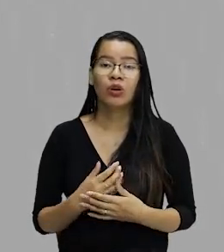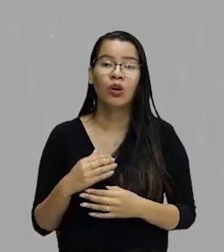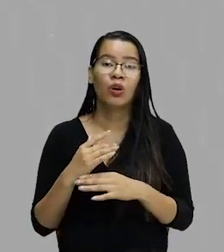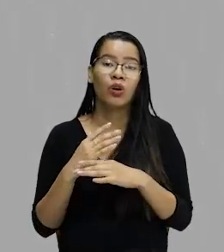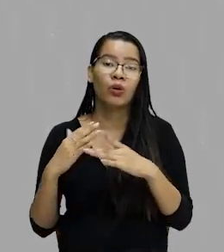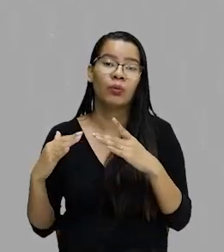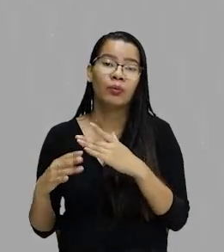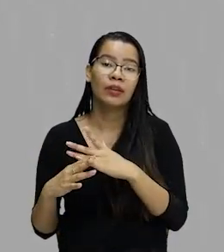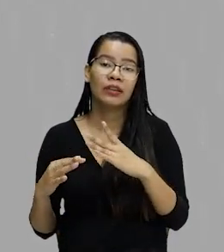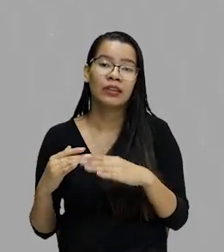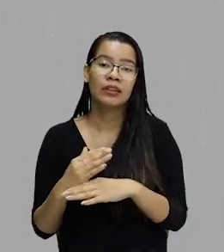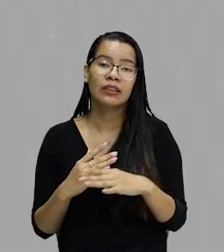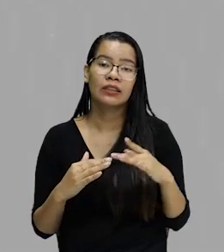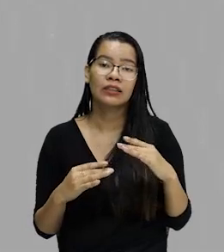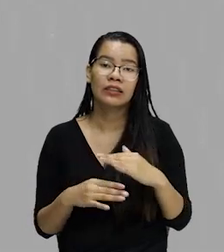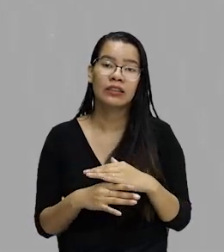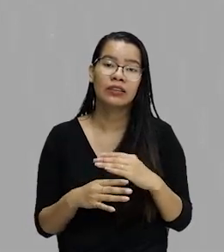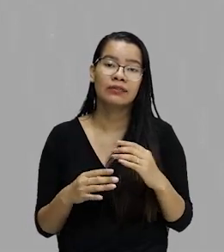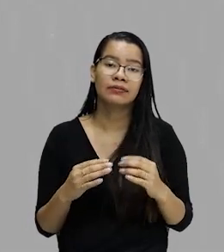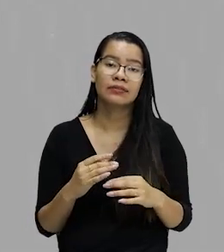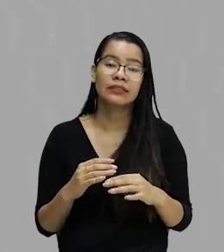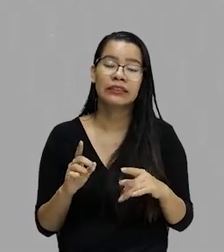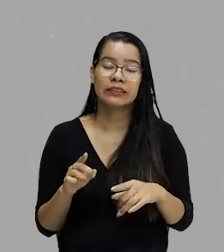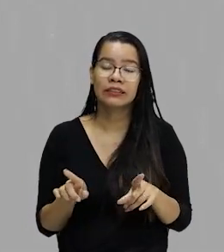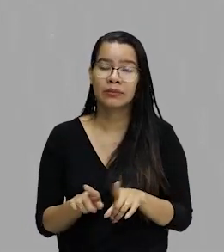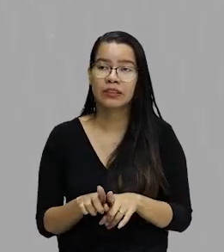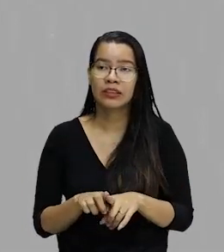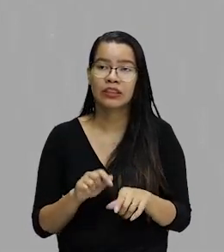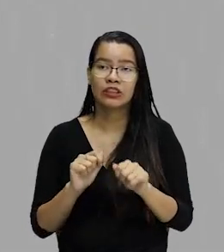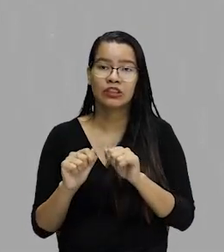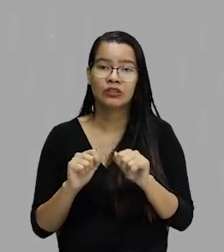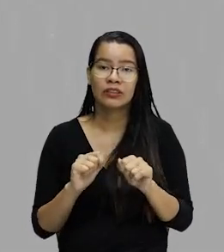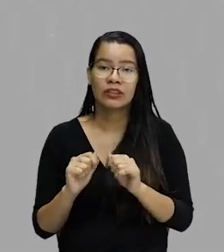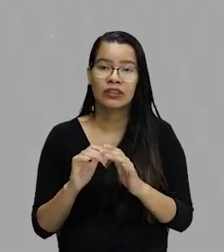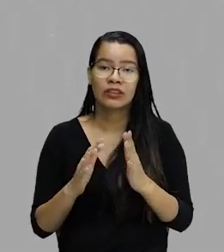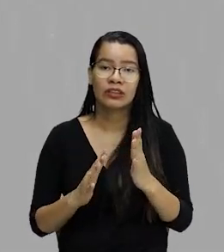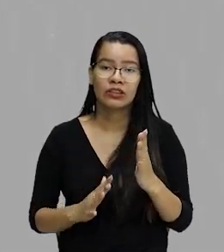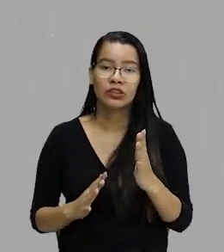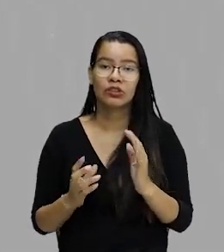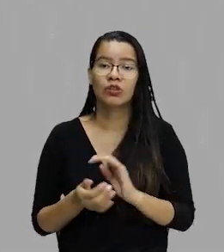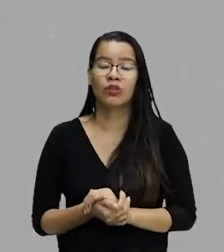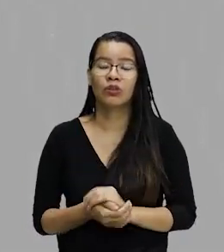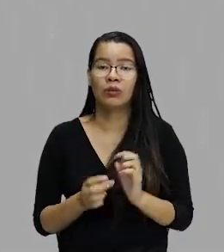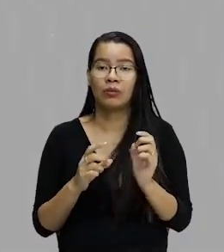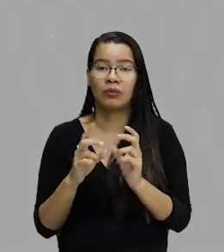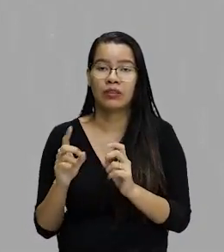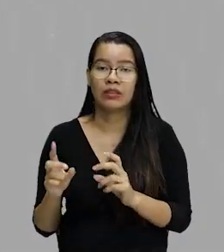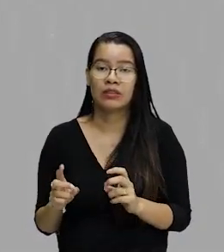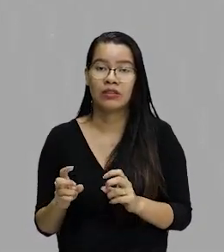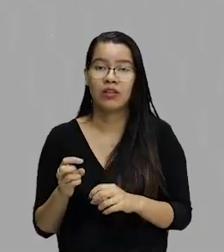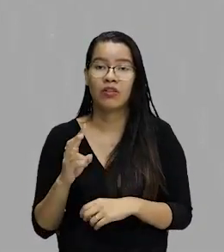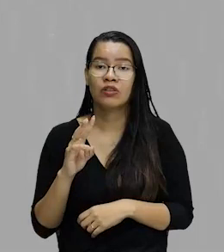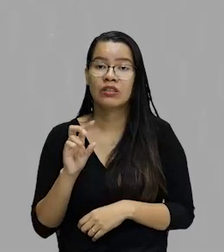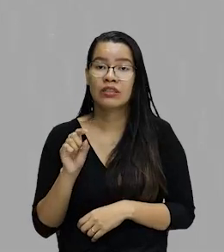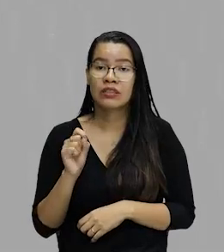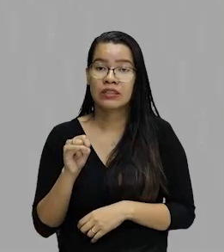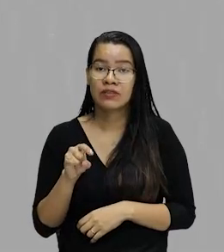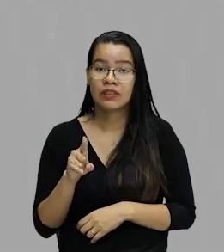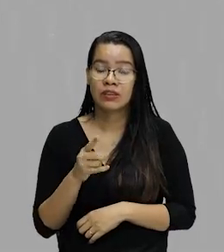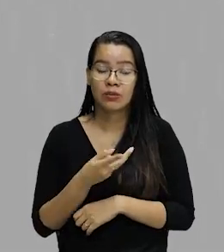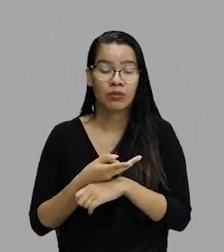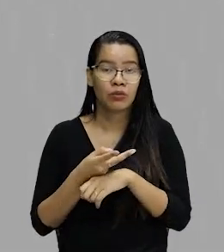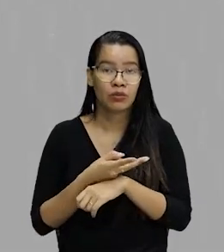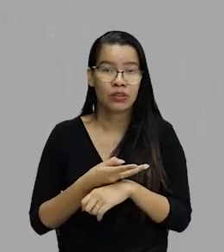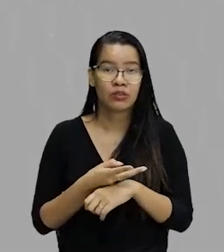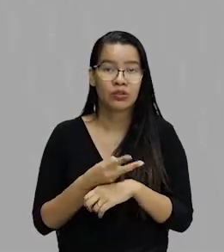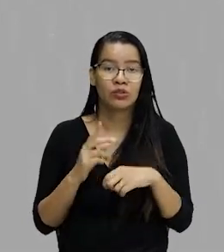aula, principalmente, dá um Gonçalves Dias aí, tá? Sobre trabalho e sociedade,